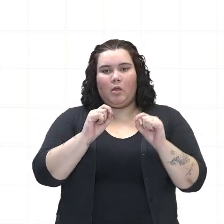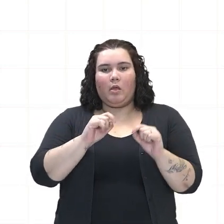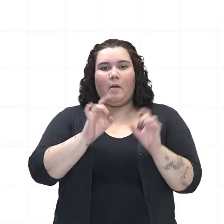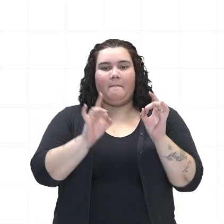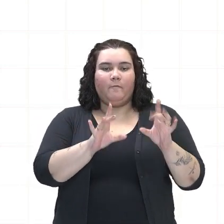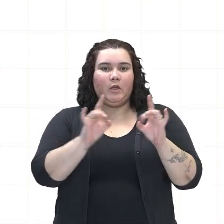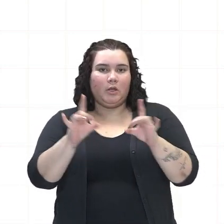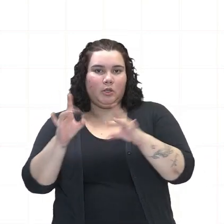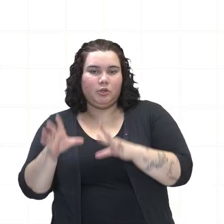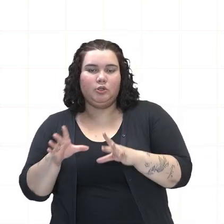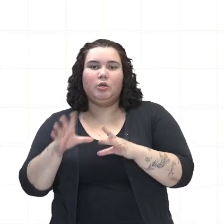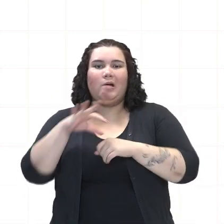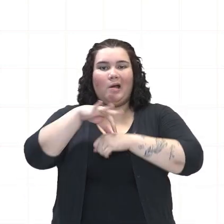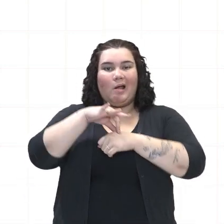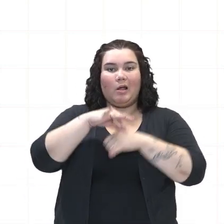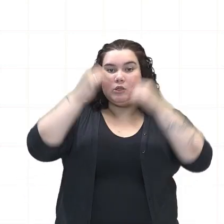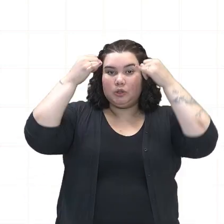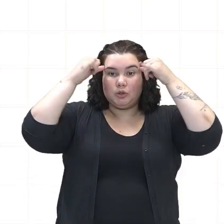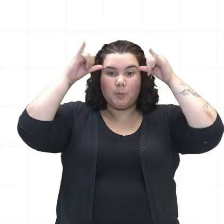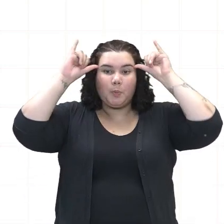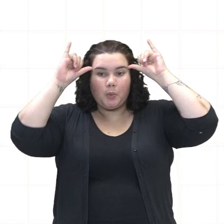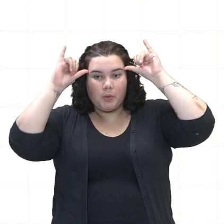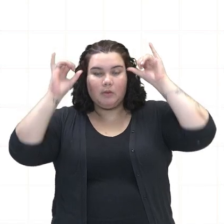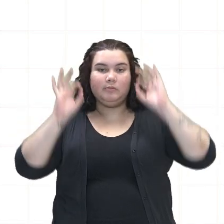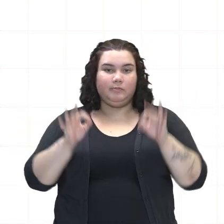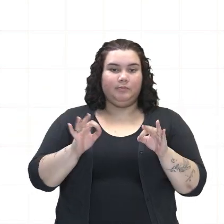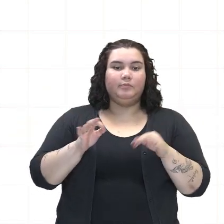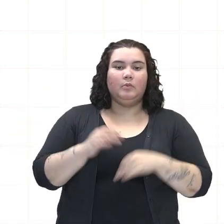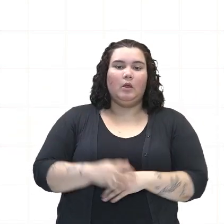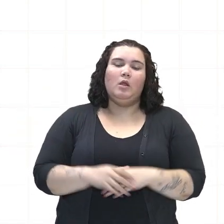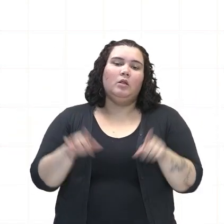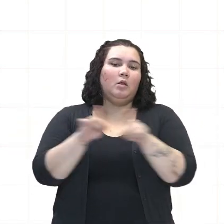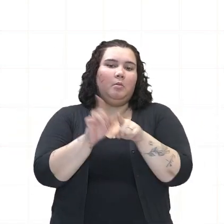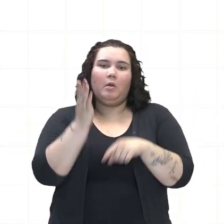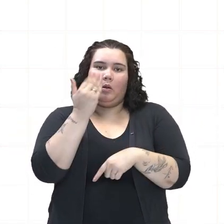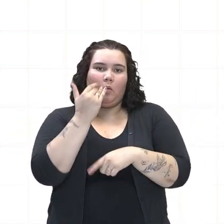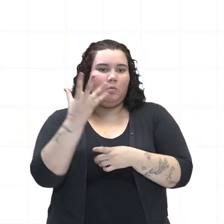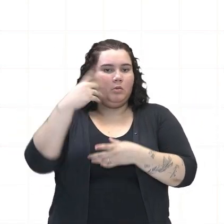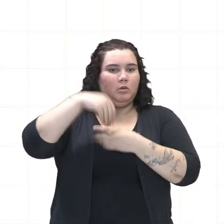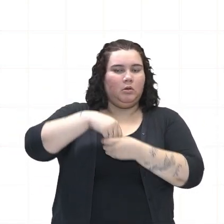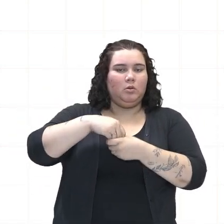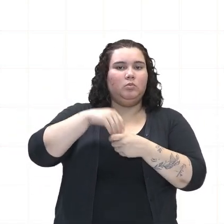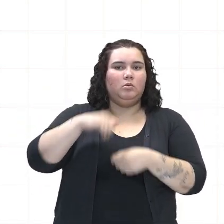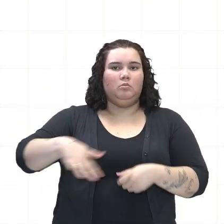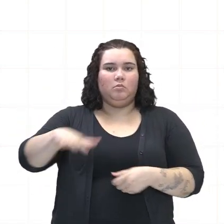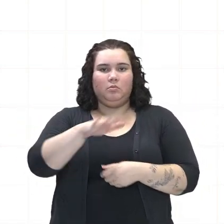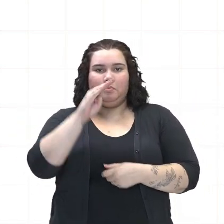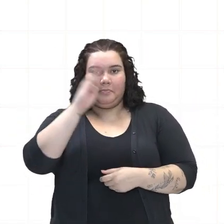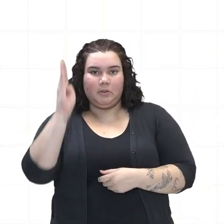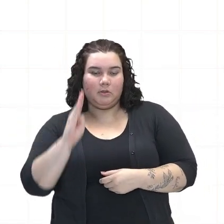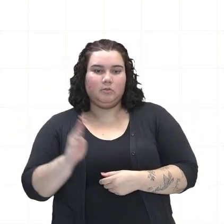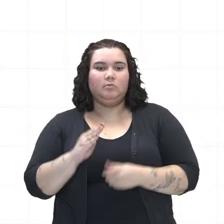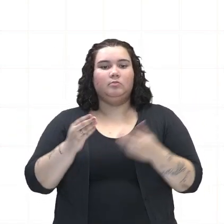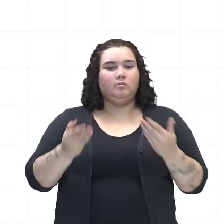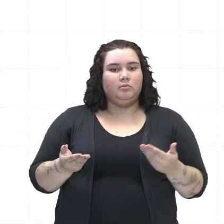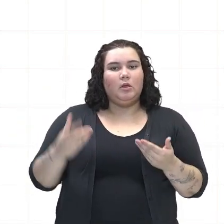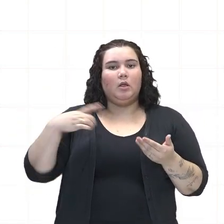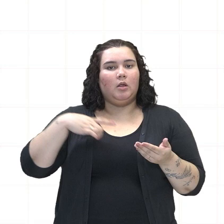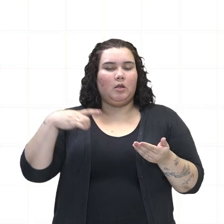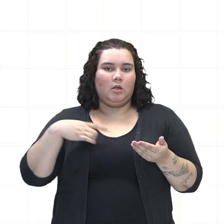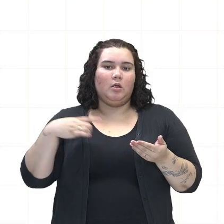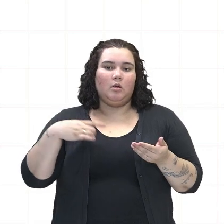Para ser exportada, para ser mandada para fora e também para ser consumida, né? Aqui no território brasileiro. Né? Então tem